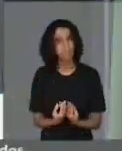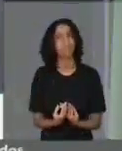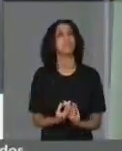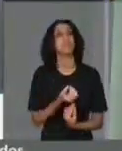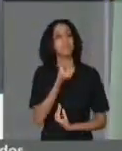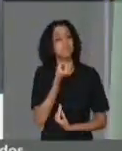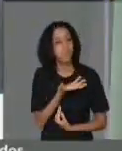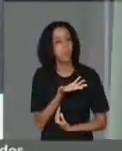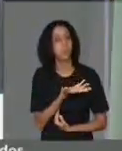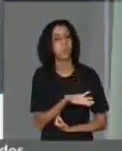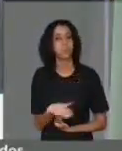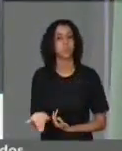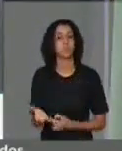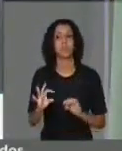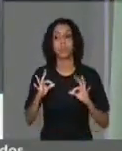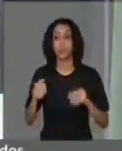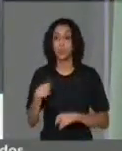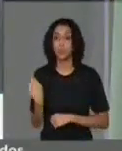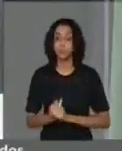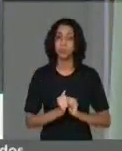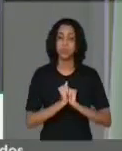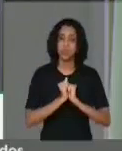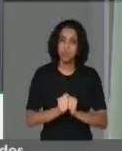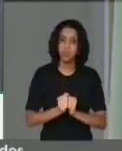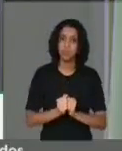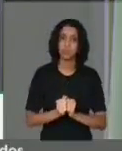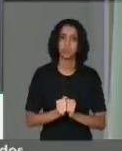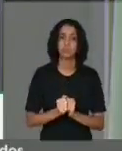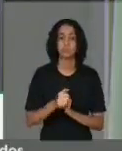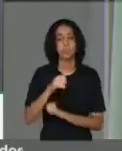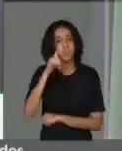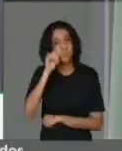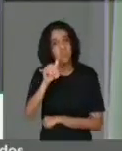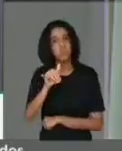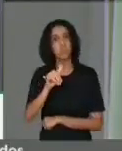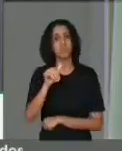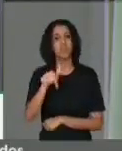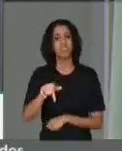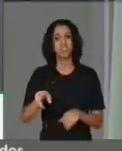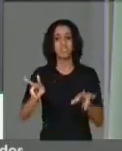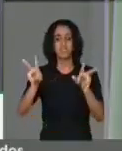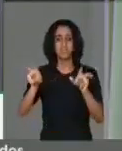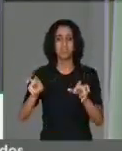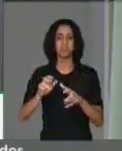que todos estejamos juntos para combater esse tema,